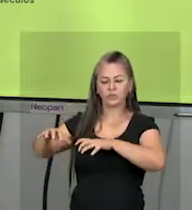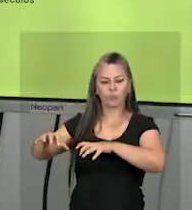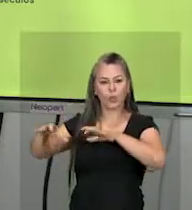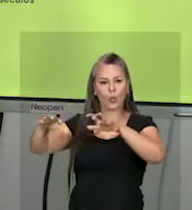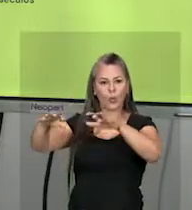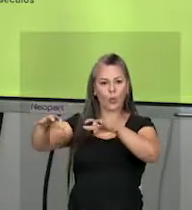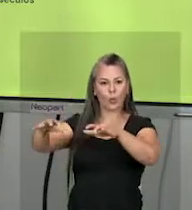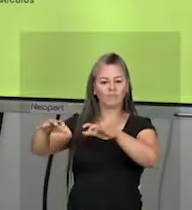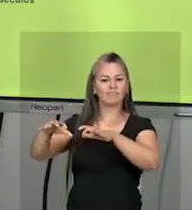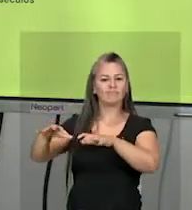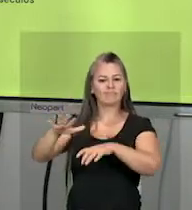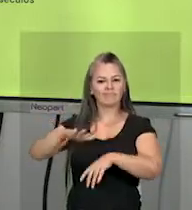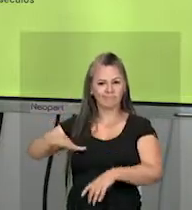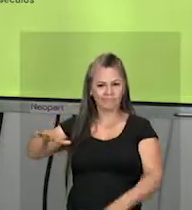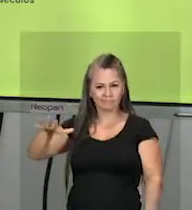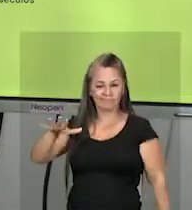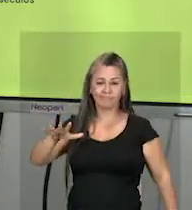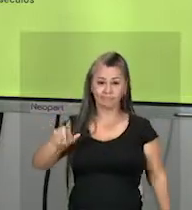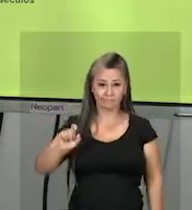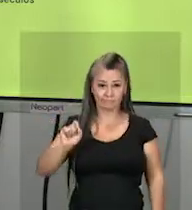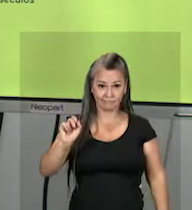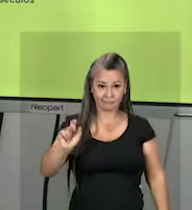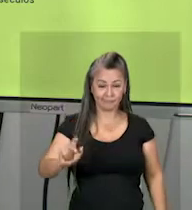mais harmônica, digamos, né?